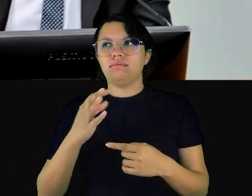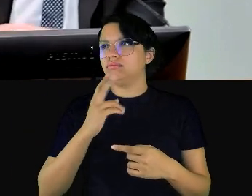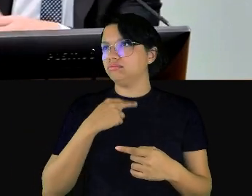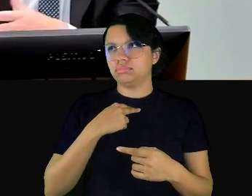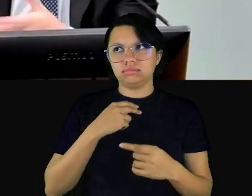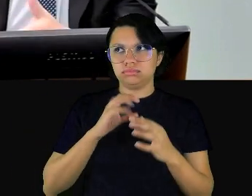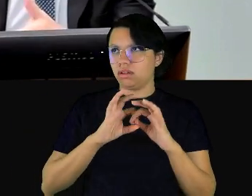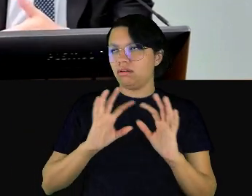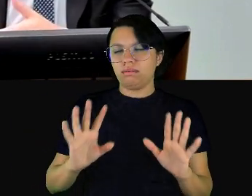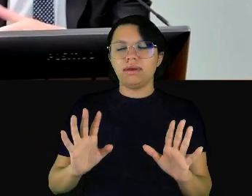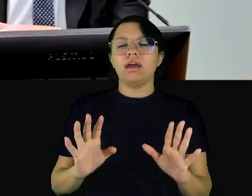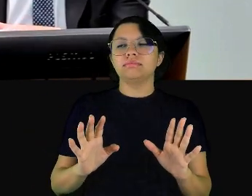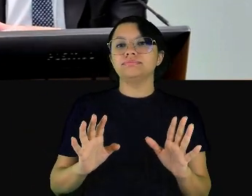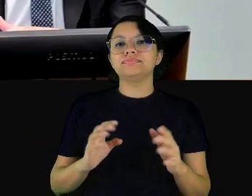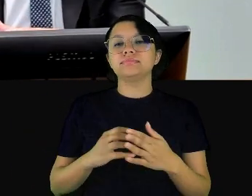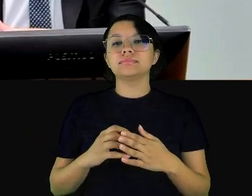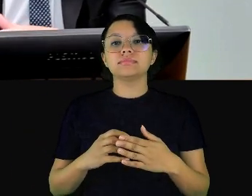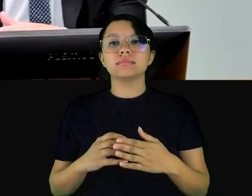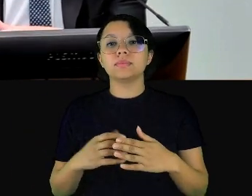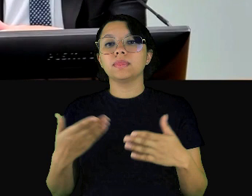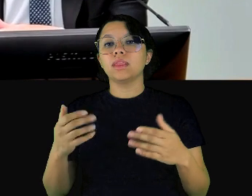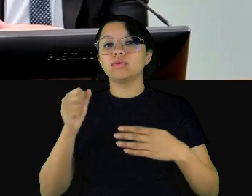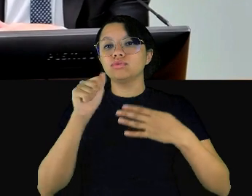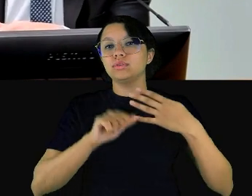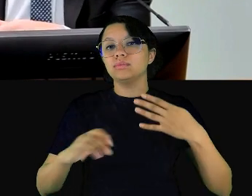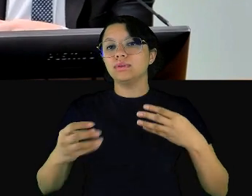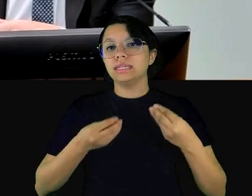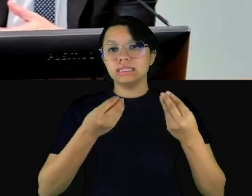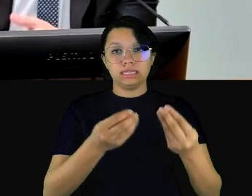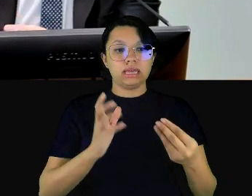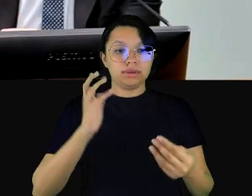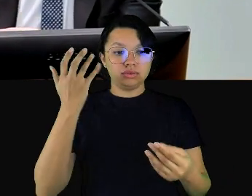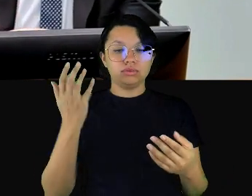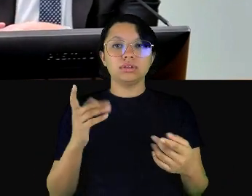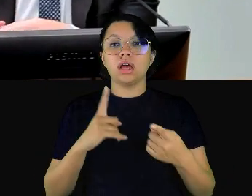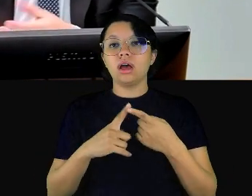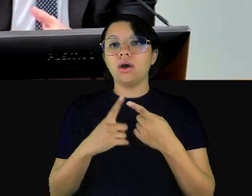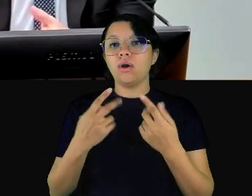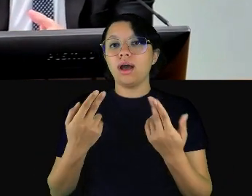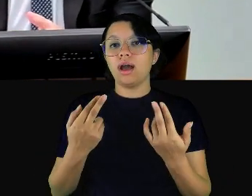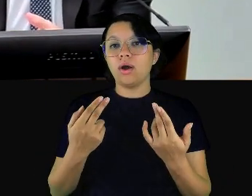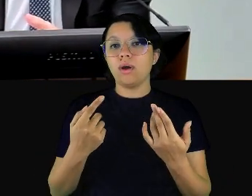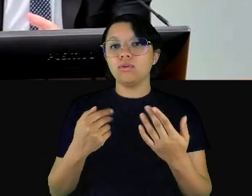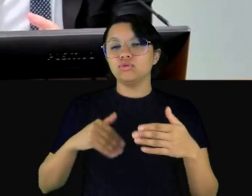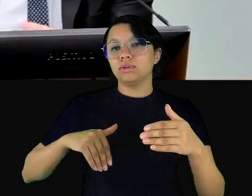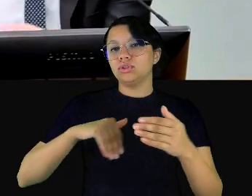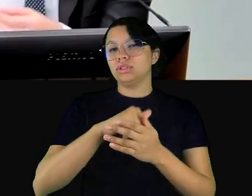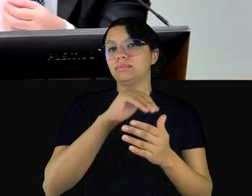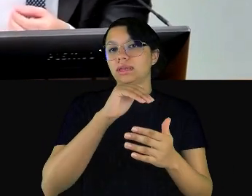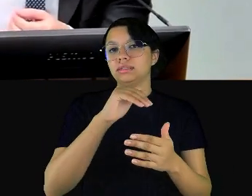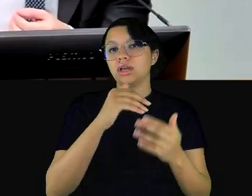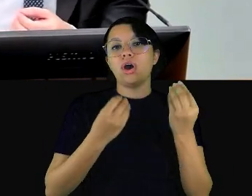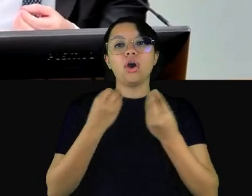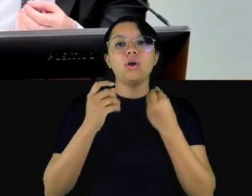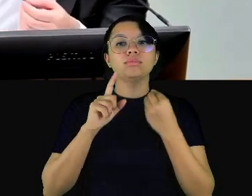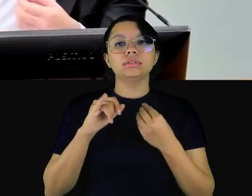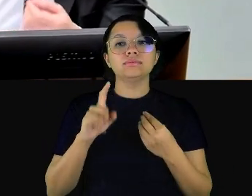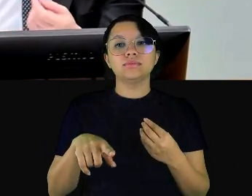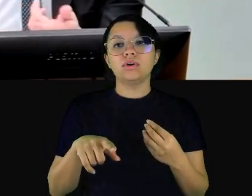aí a solução que a jurisprudência dá a essa situação é a mesma de uma dispensa, como se